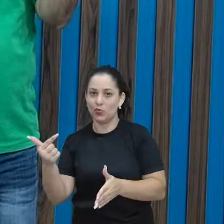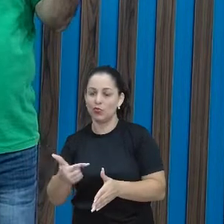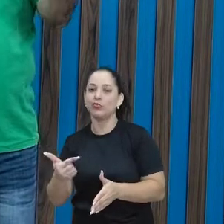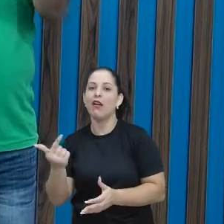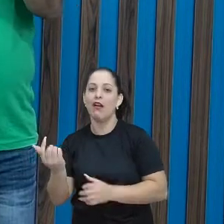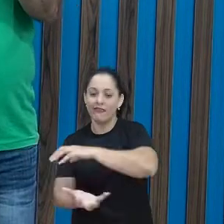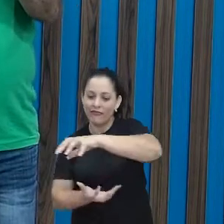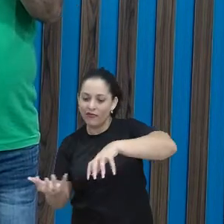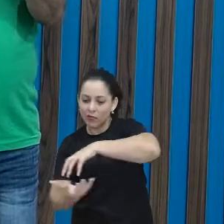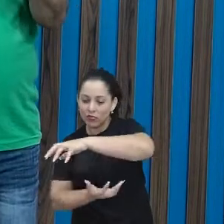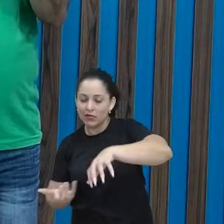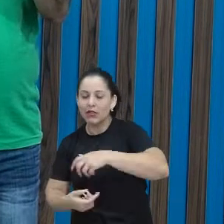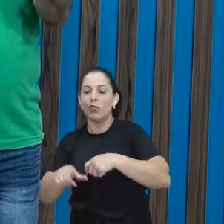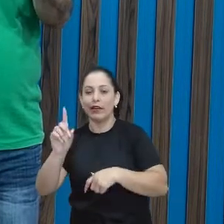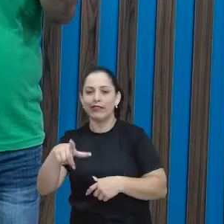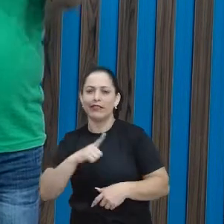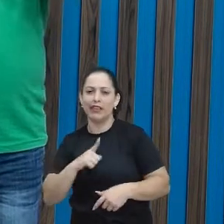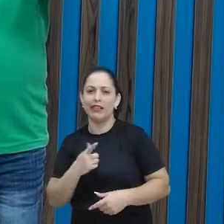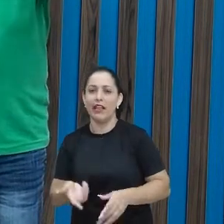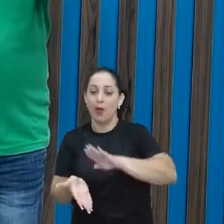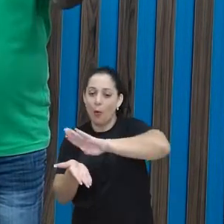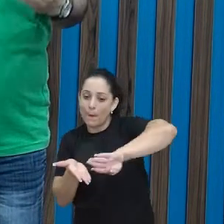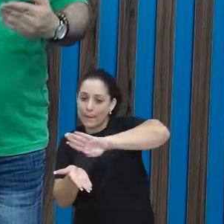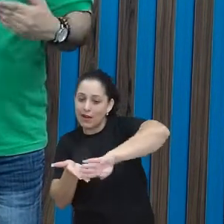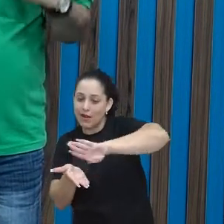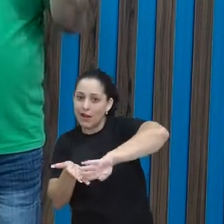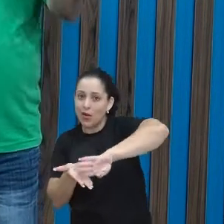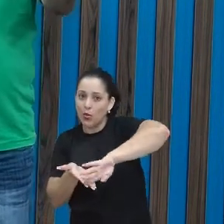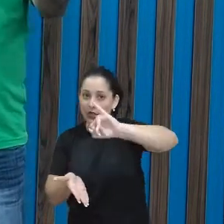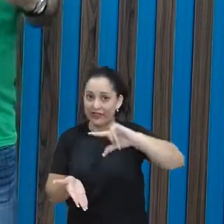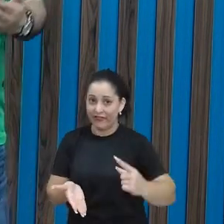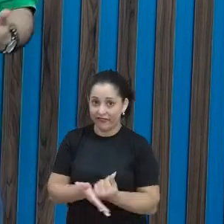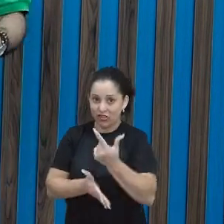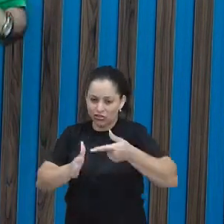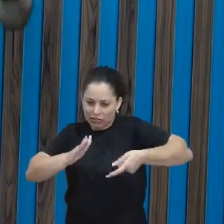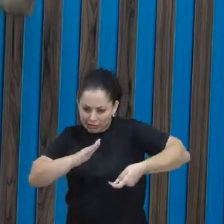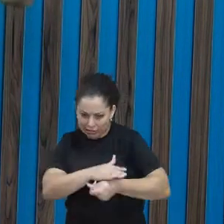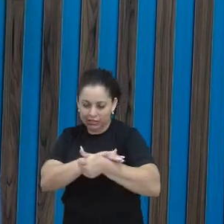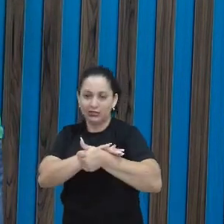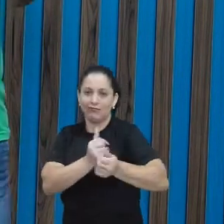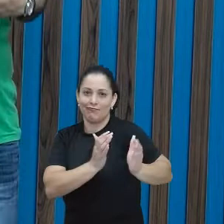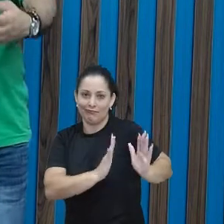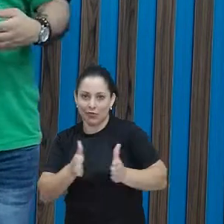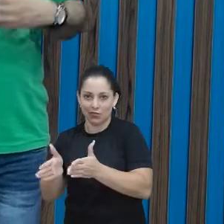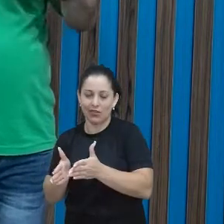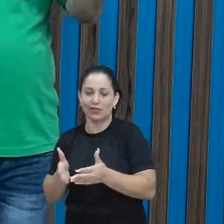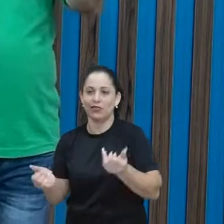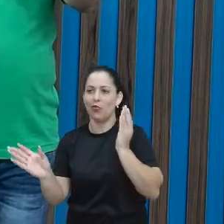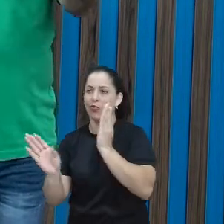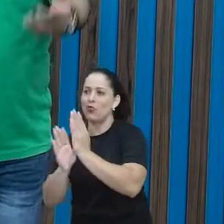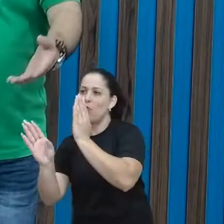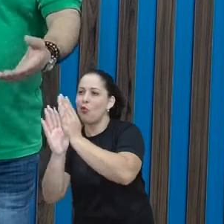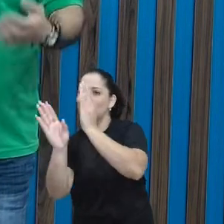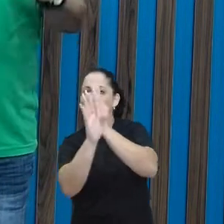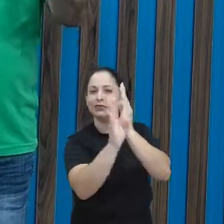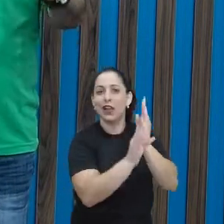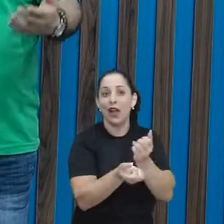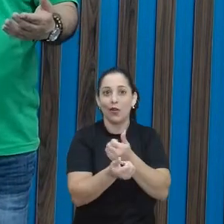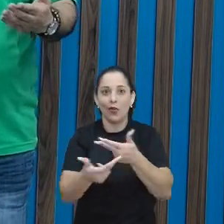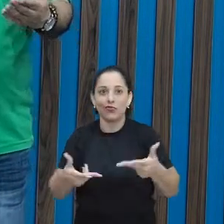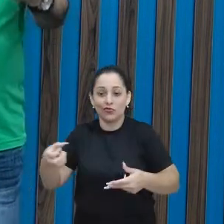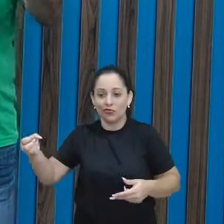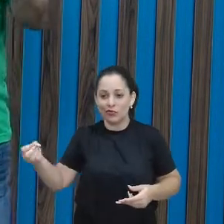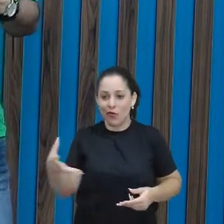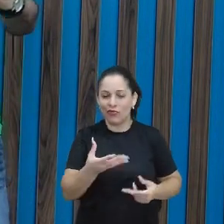bancos, financiando esse processo, então a gente vai ter a descoberta, né, e o desenvolvimento de novos instrumentos